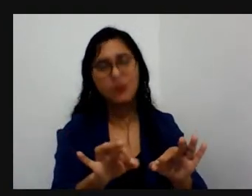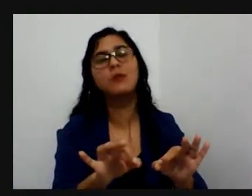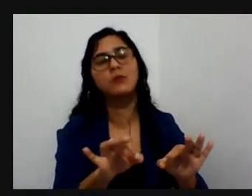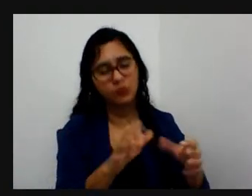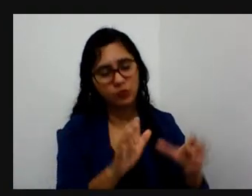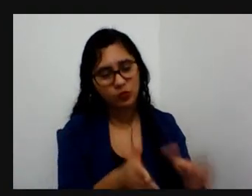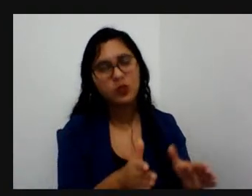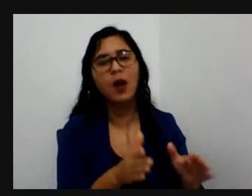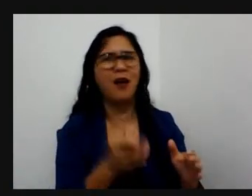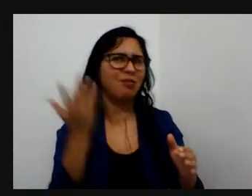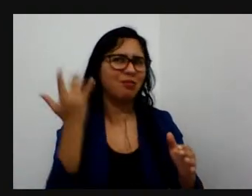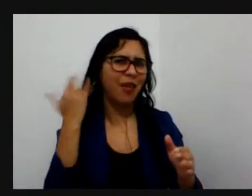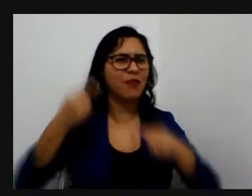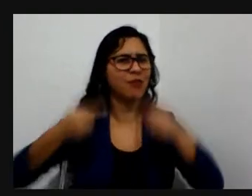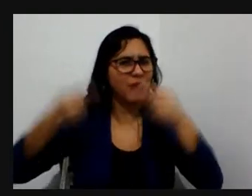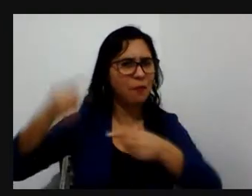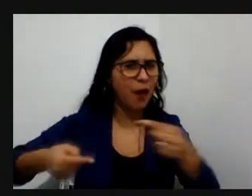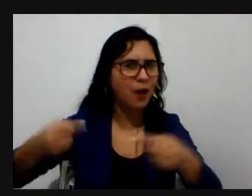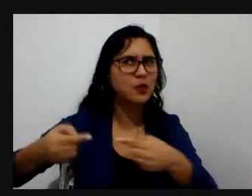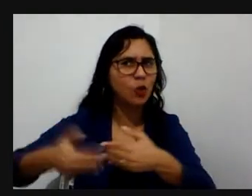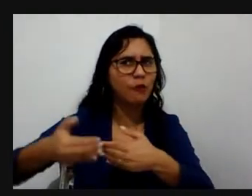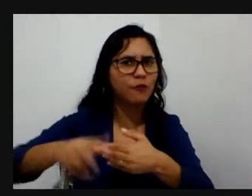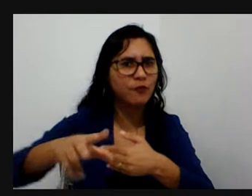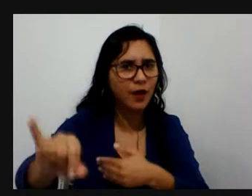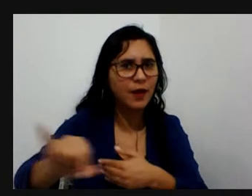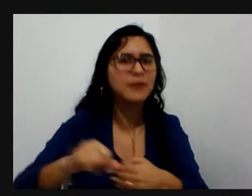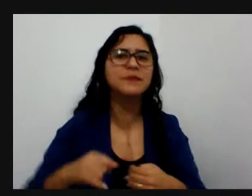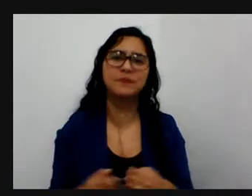já ocorreram e que estão para ocorrer.